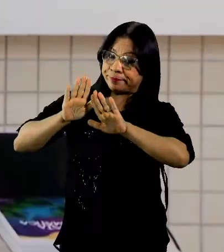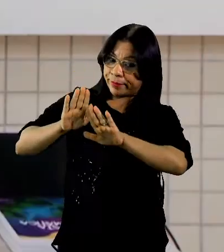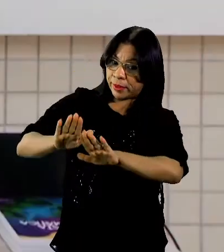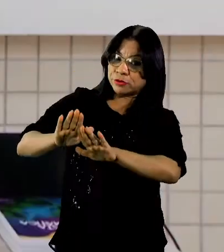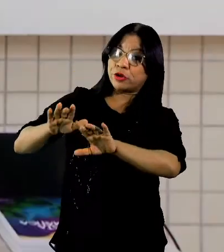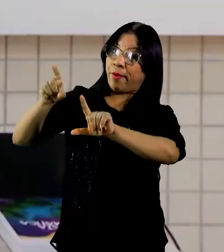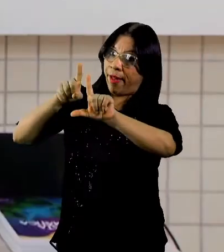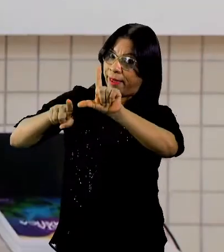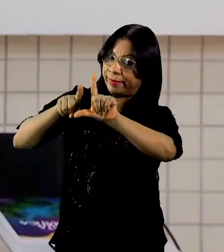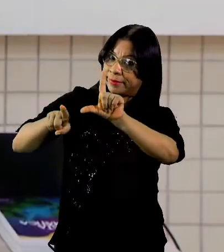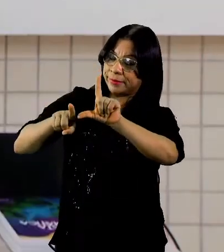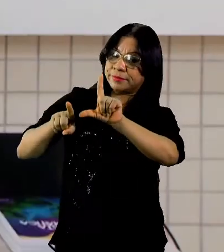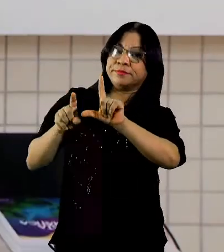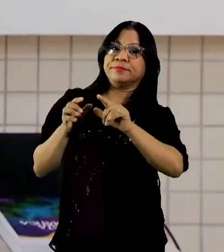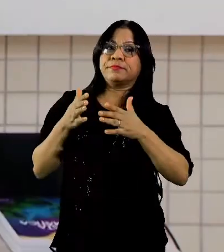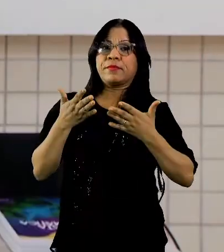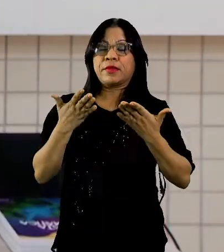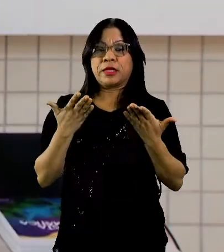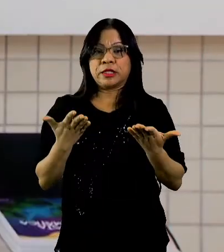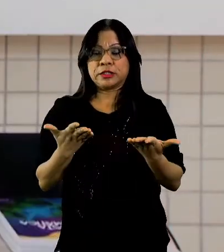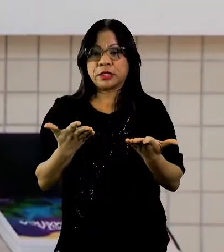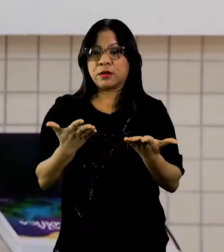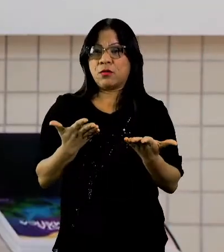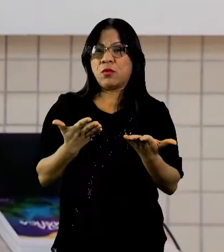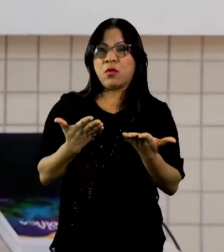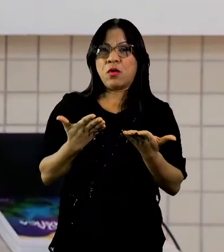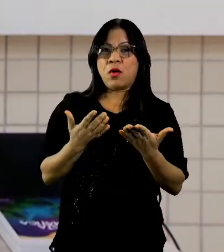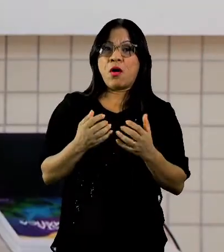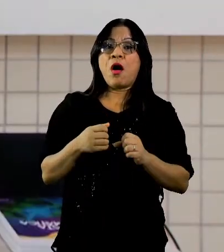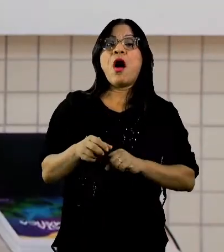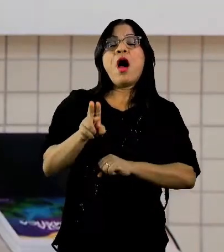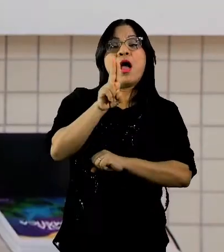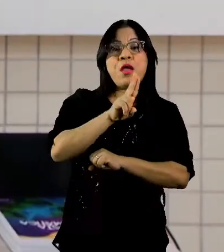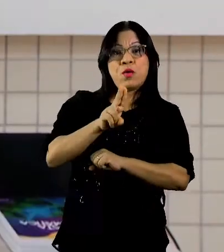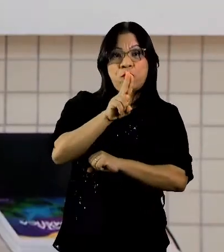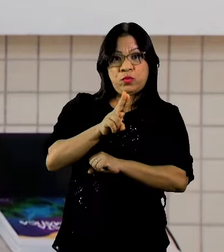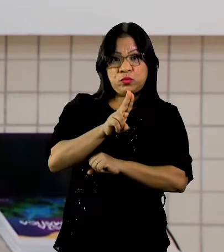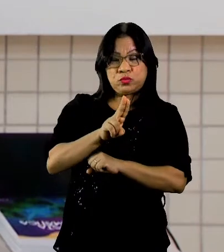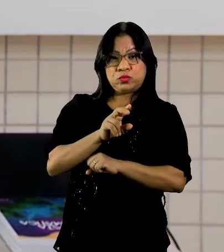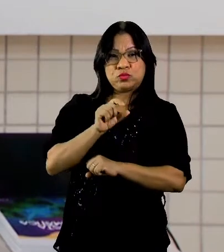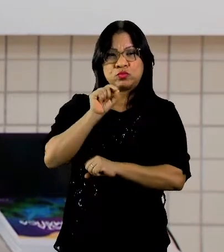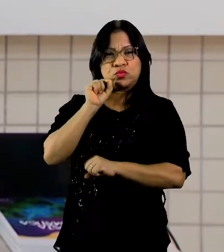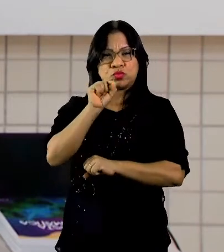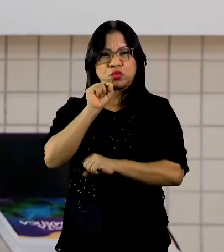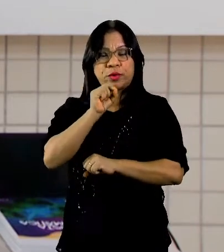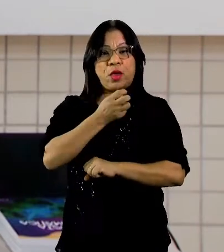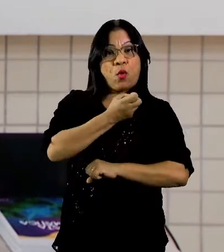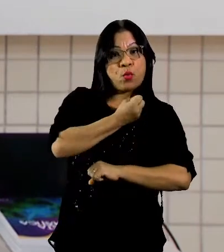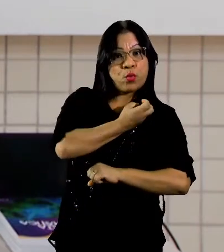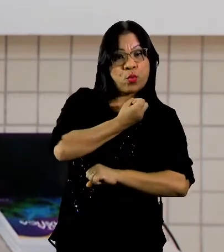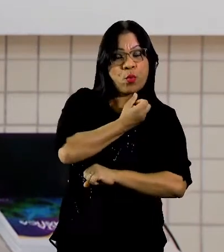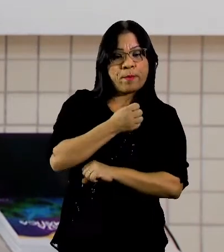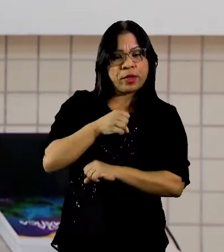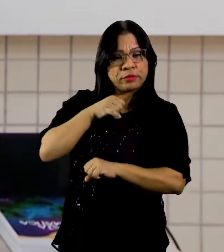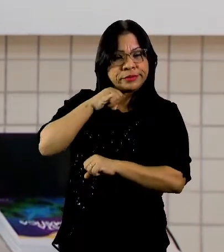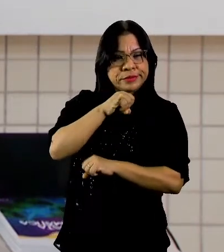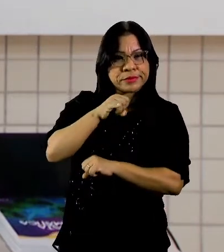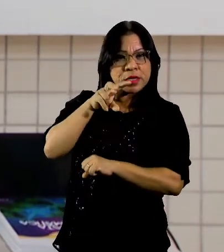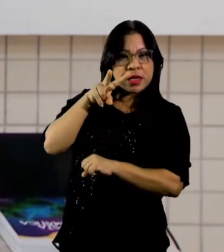para identificar se são semelhantes eu uso a parte literal. Identificado que são semelhantes, eu vou trabalhar